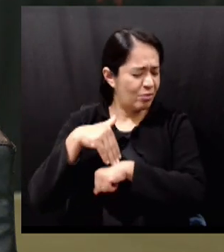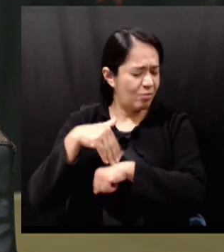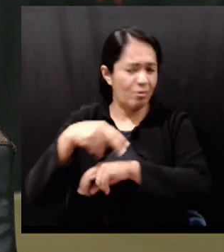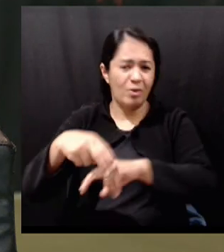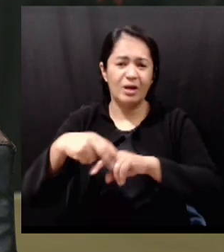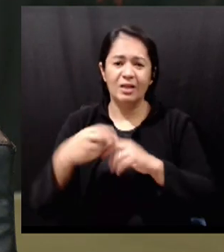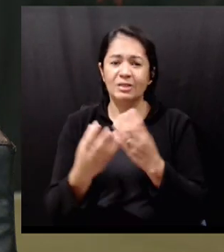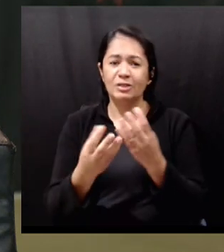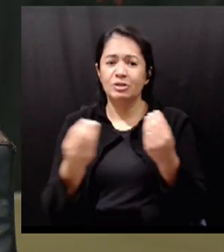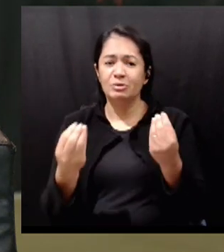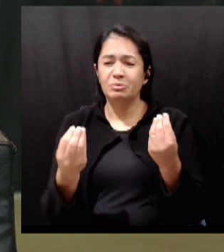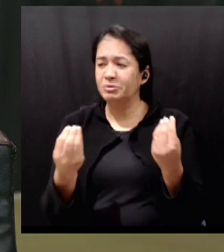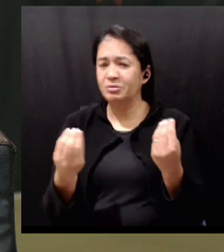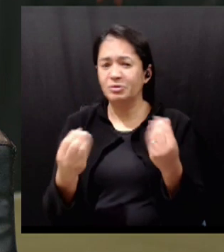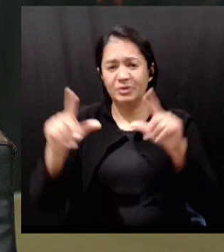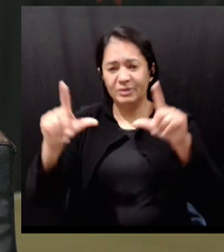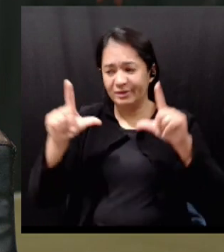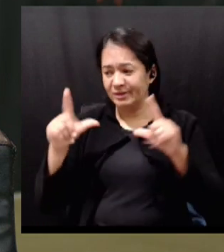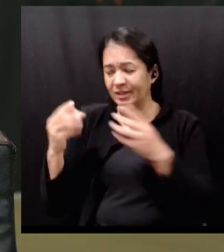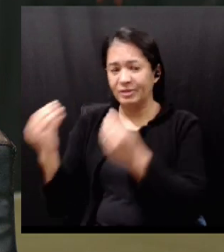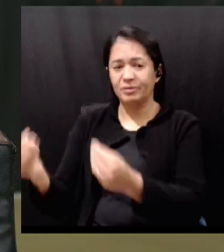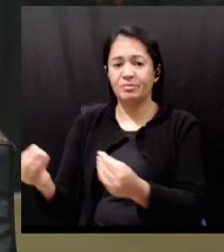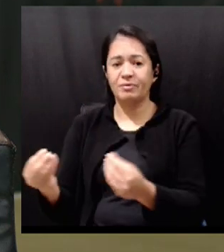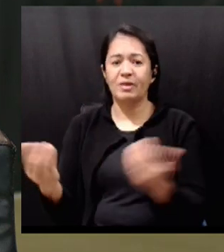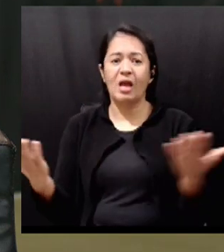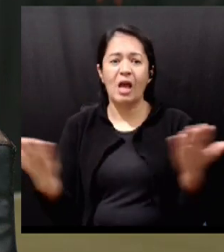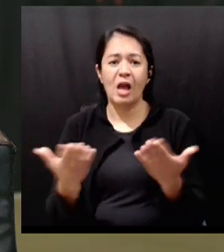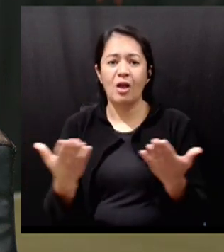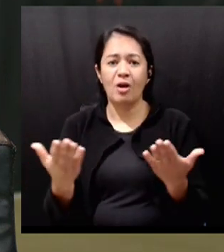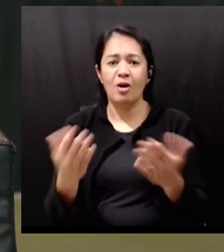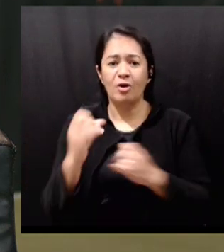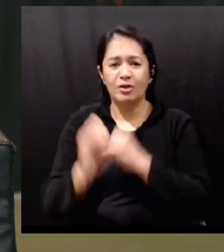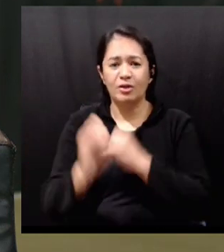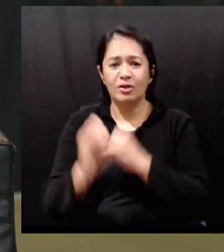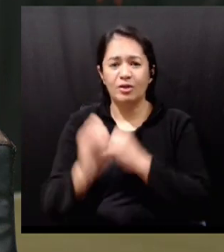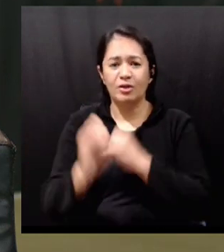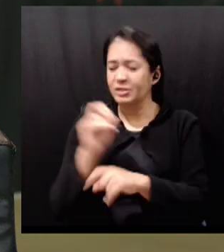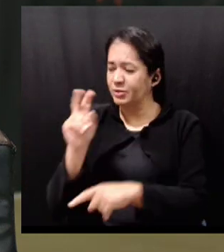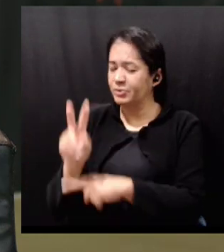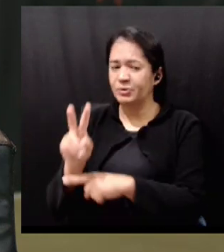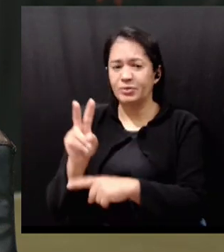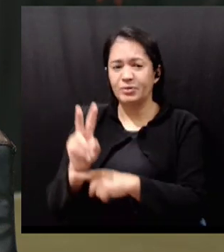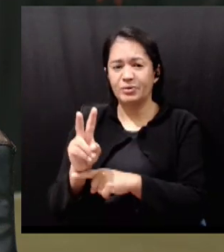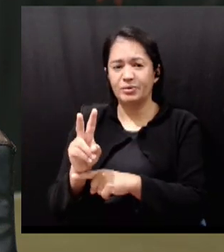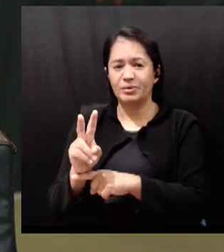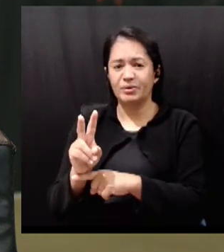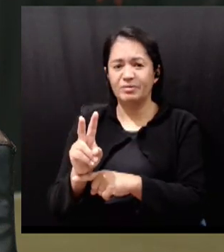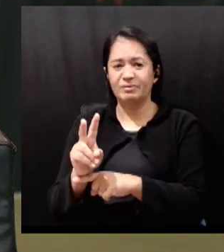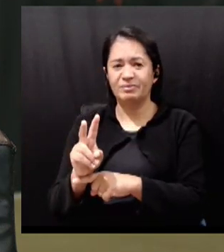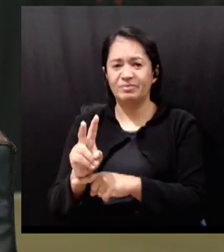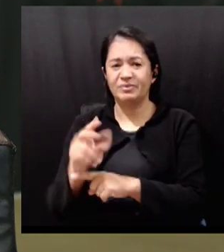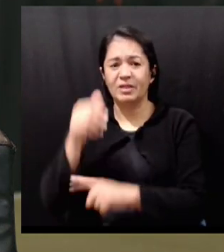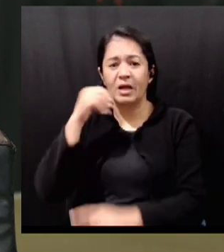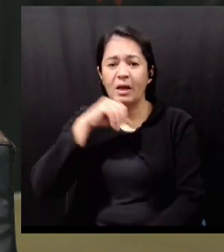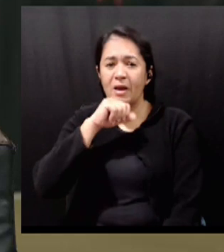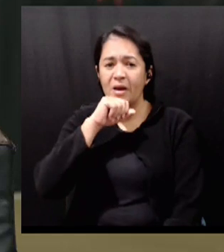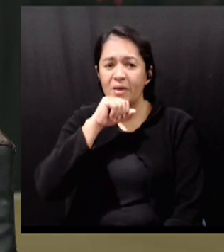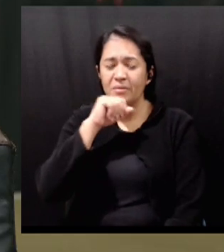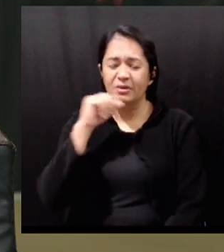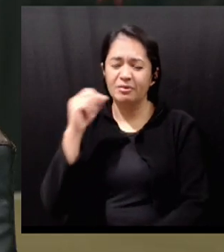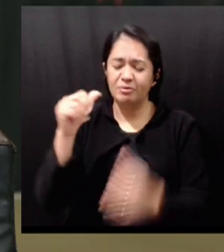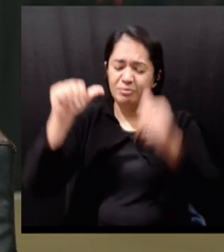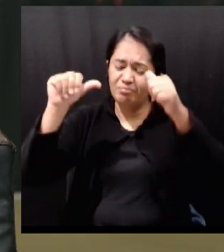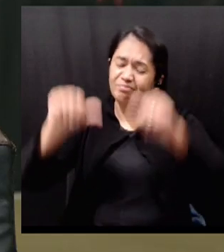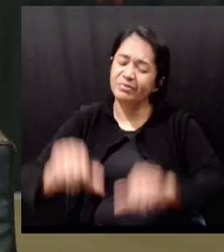tecnologia como babá digital agrava a insuficiência materna. Ô, Helena,